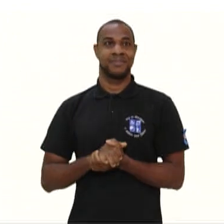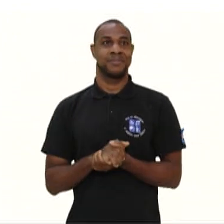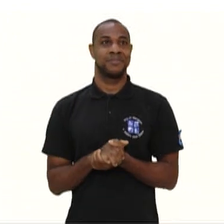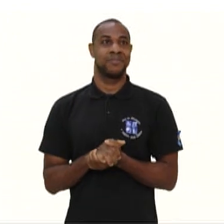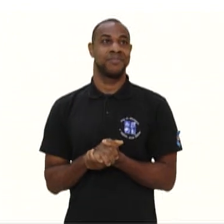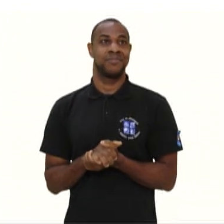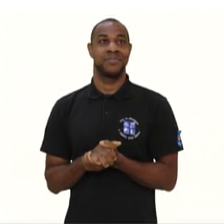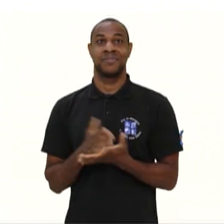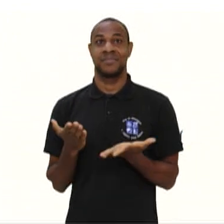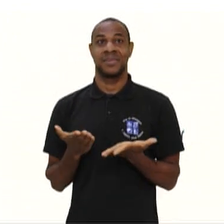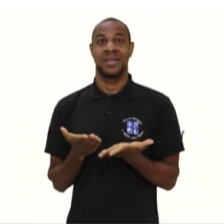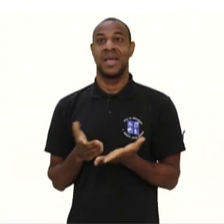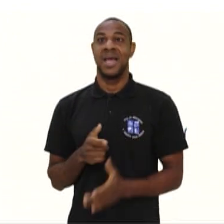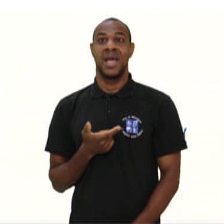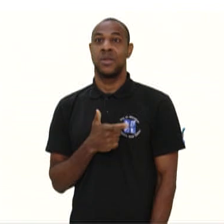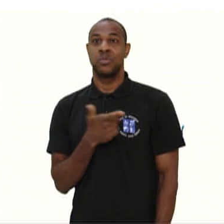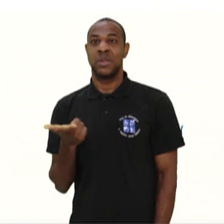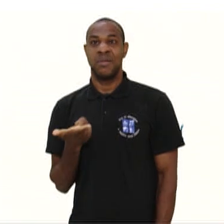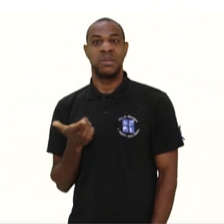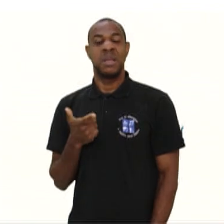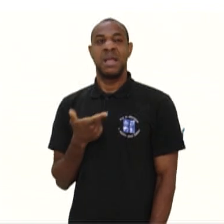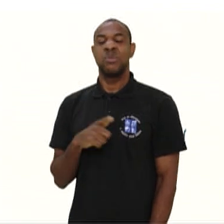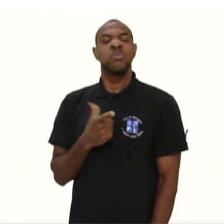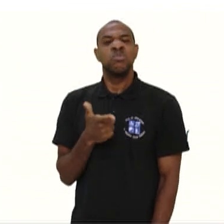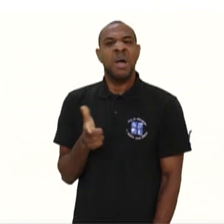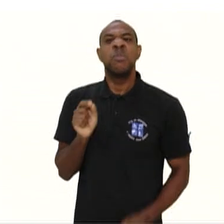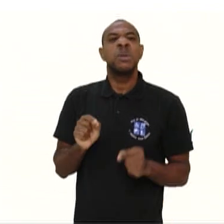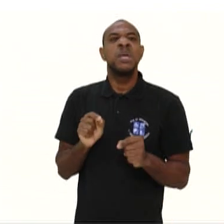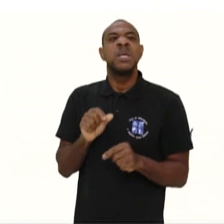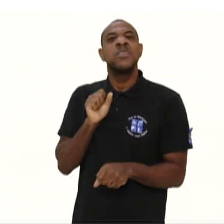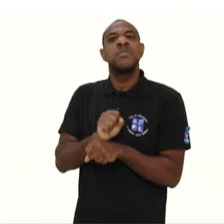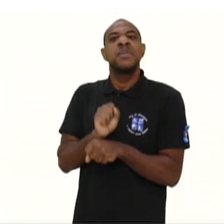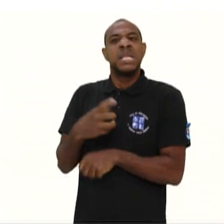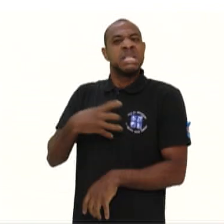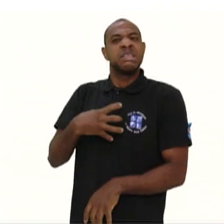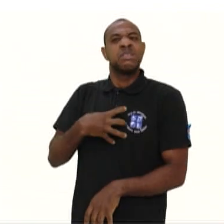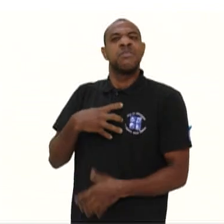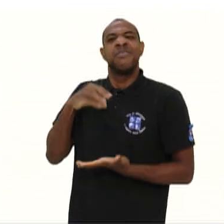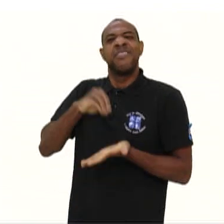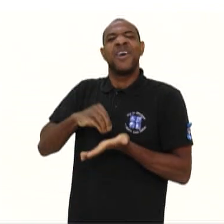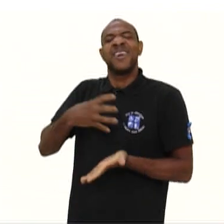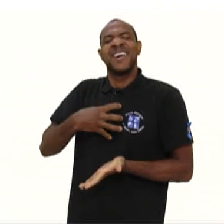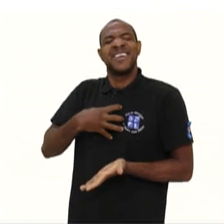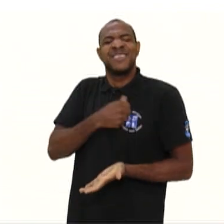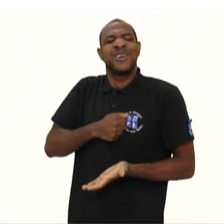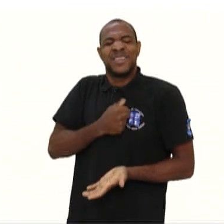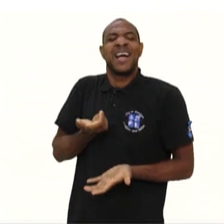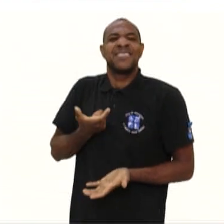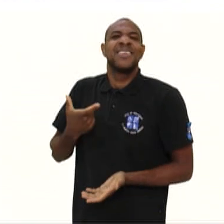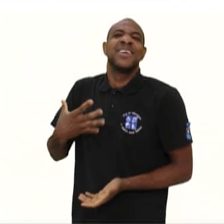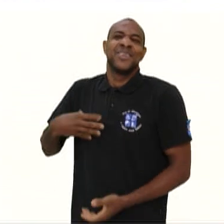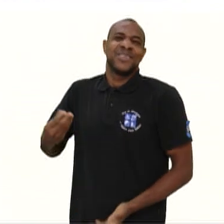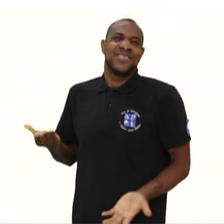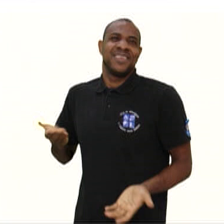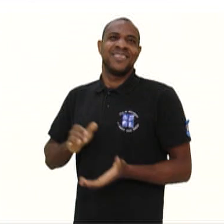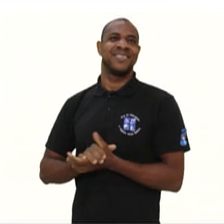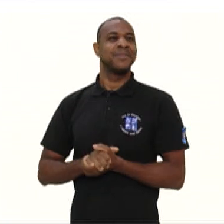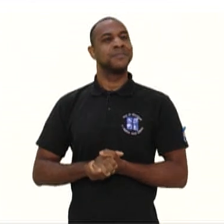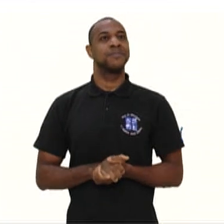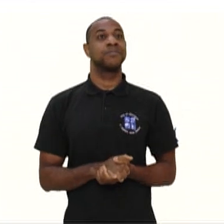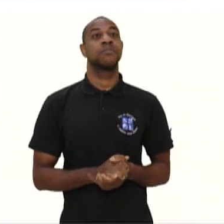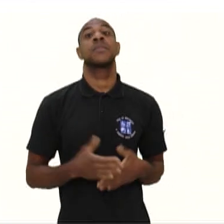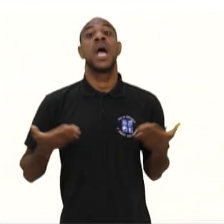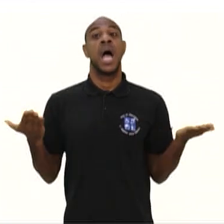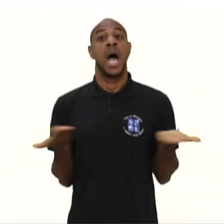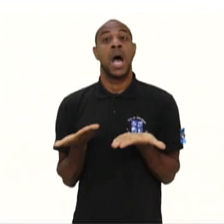Barbados. Ellie não estava esperando sentir falta dos filhos em Barbados, ok?